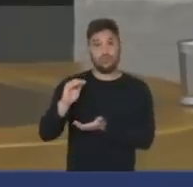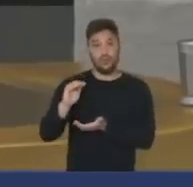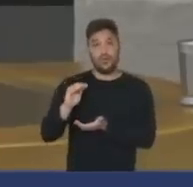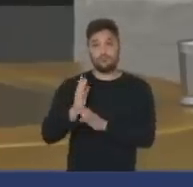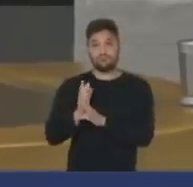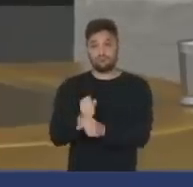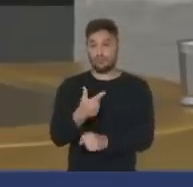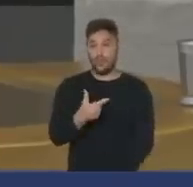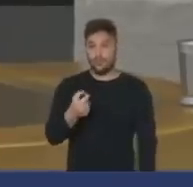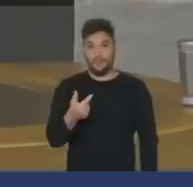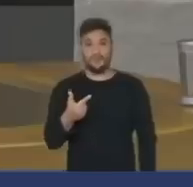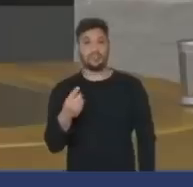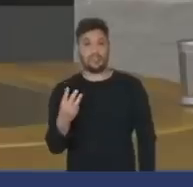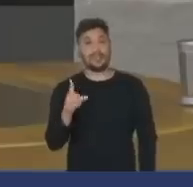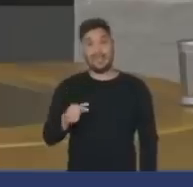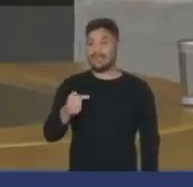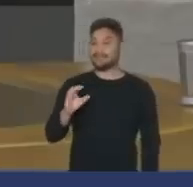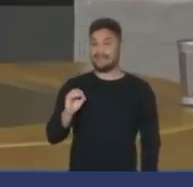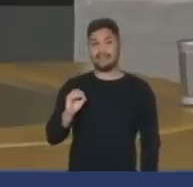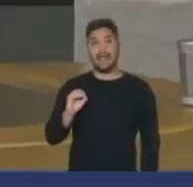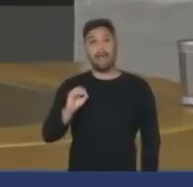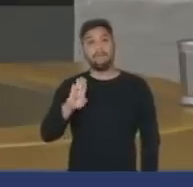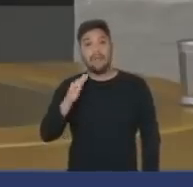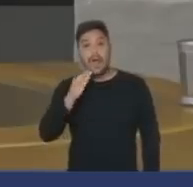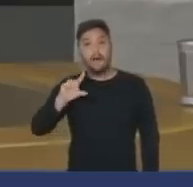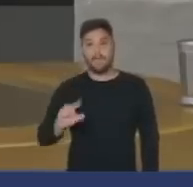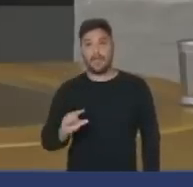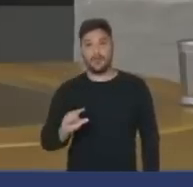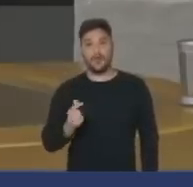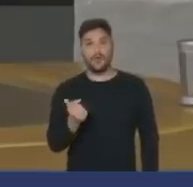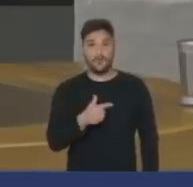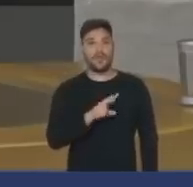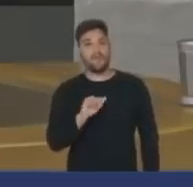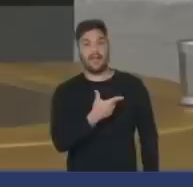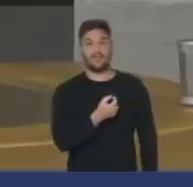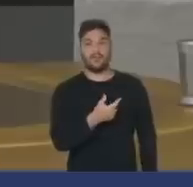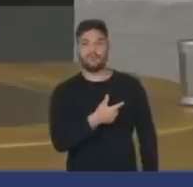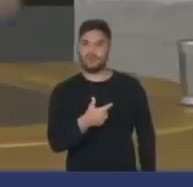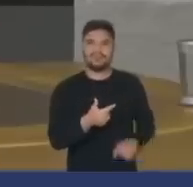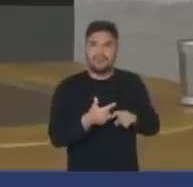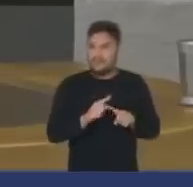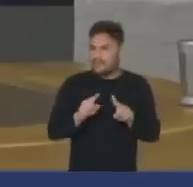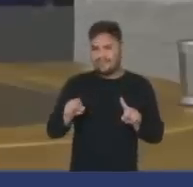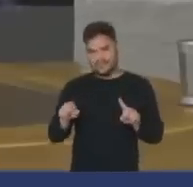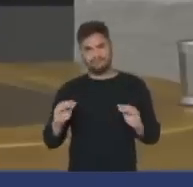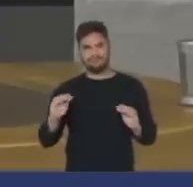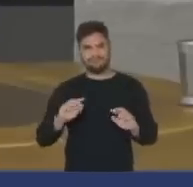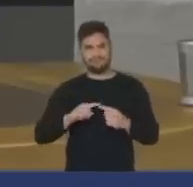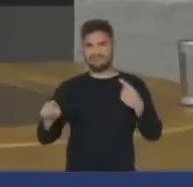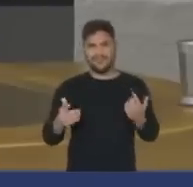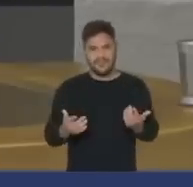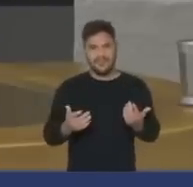estimada para 2023 é 70 bilhões a menos do que nós vamos arrecadar em 2022. Isso não tem nenhuma